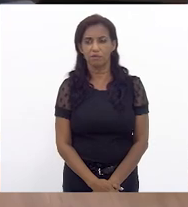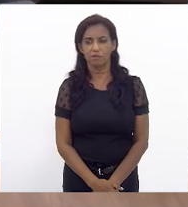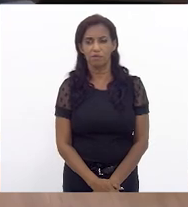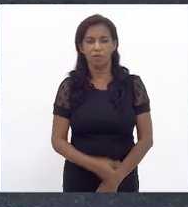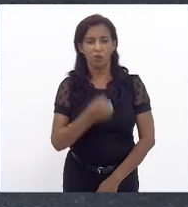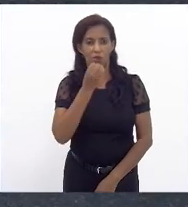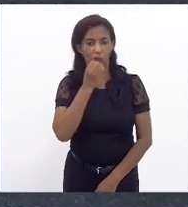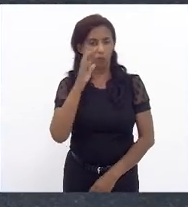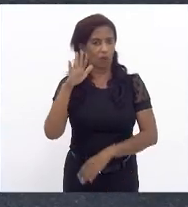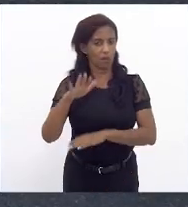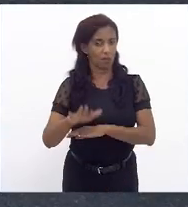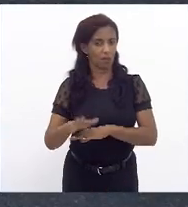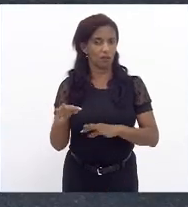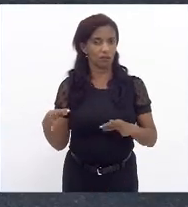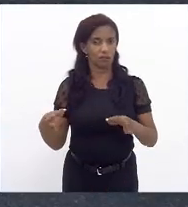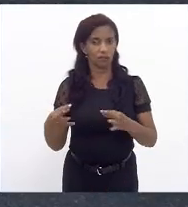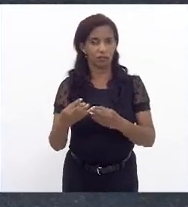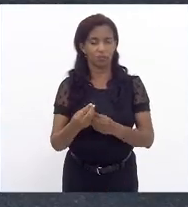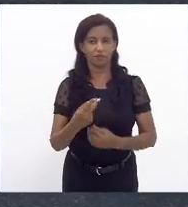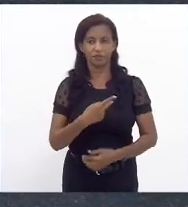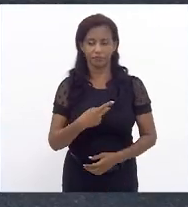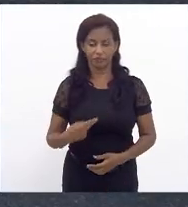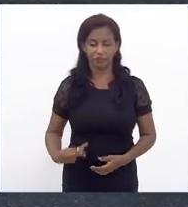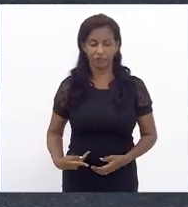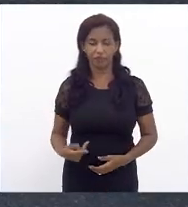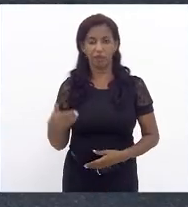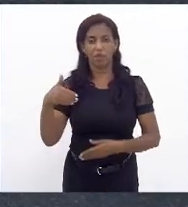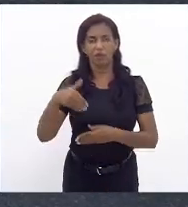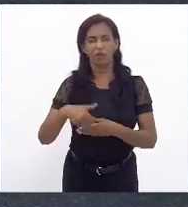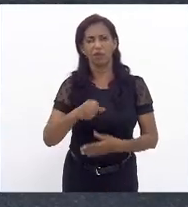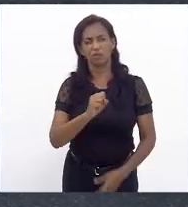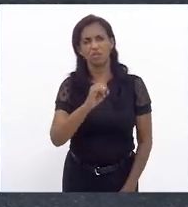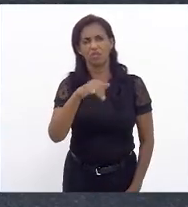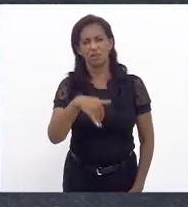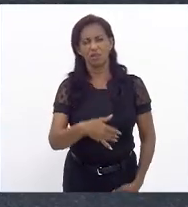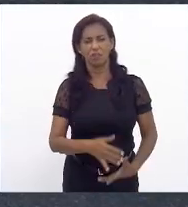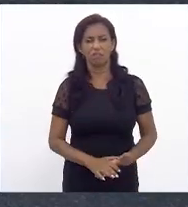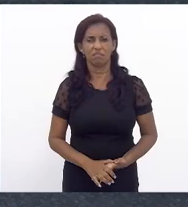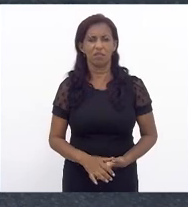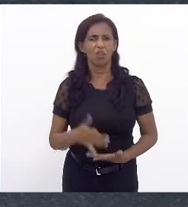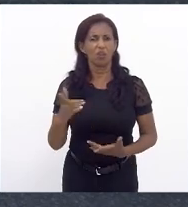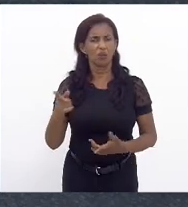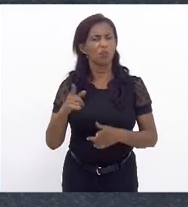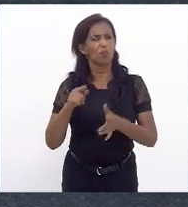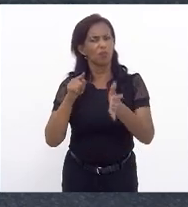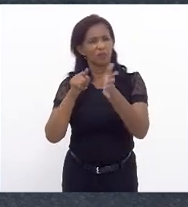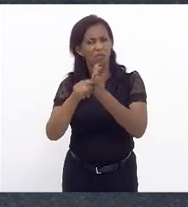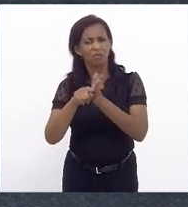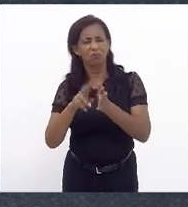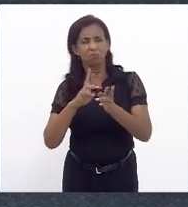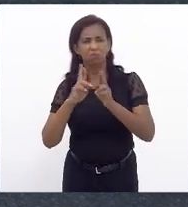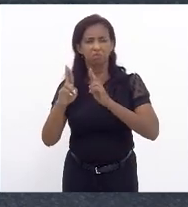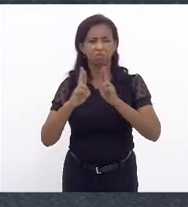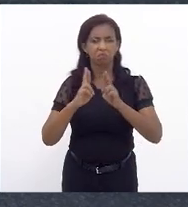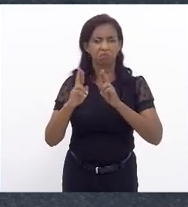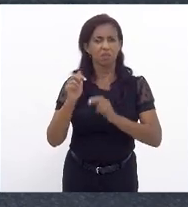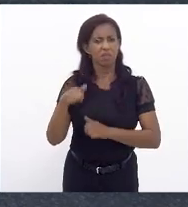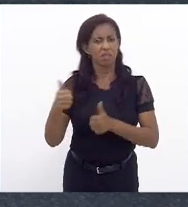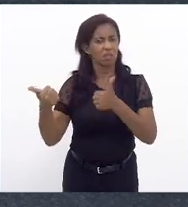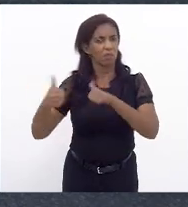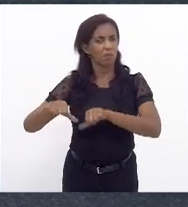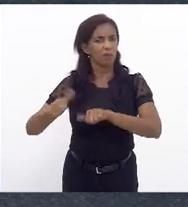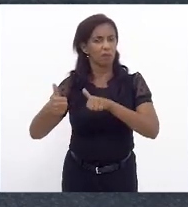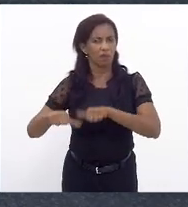Boa tarde a todos. Presidenta, eu voto sim. Foi feito a sabatina. Isso aqui é uma